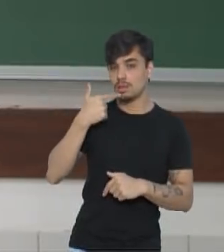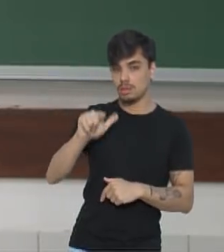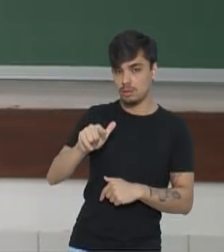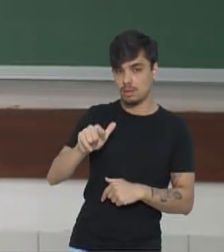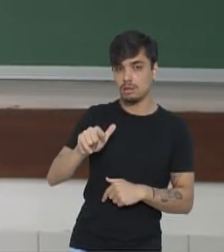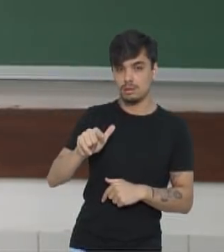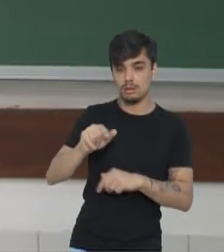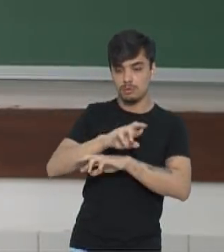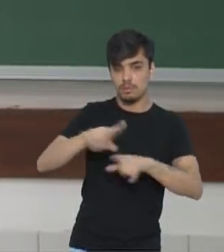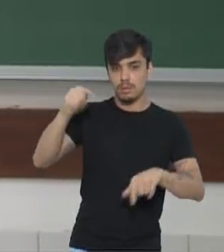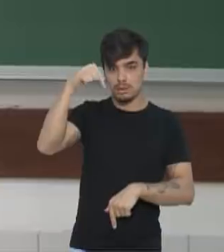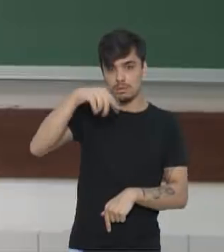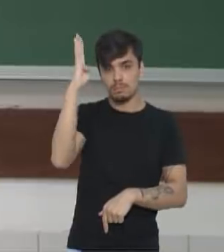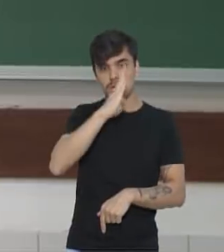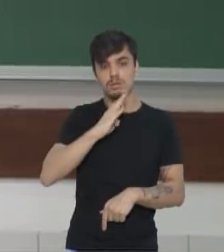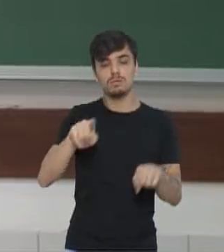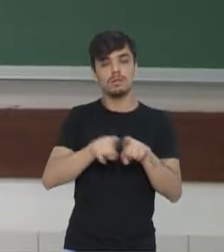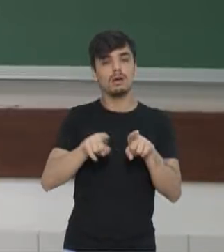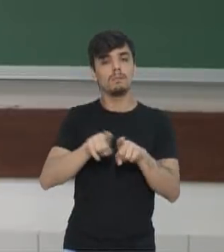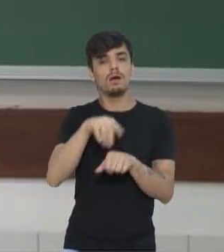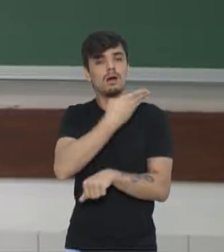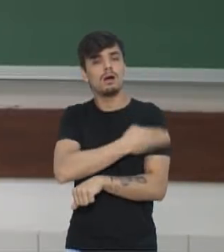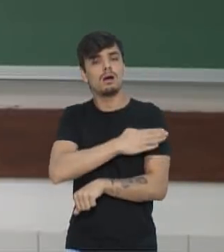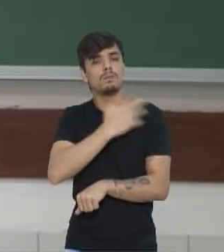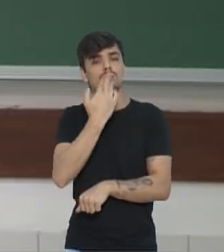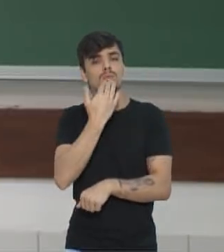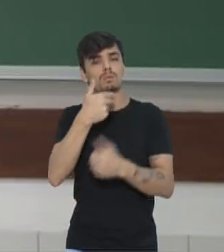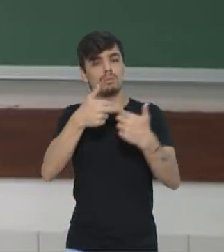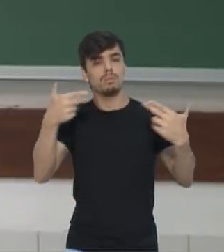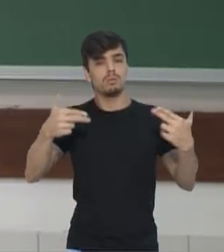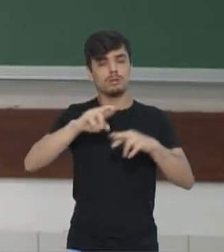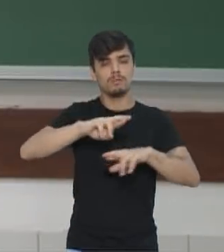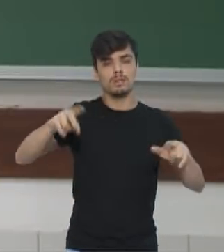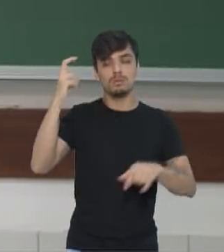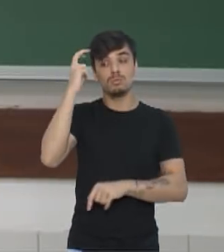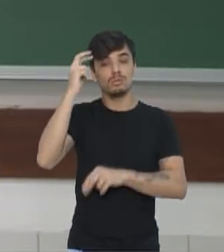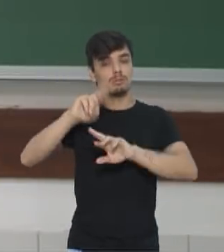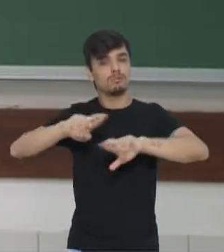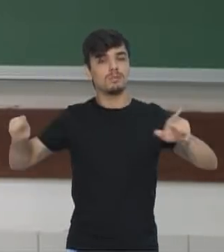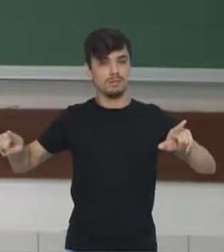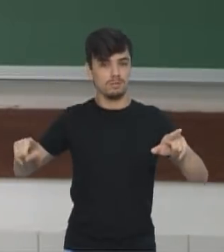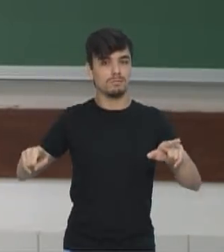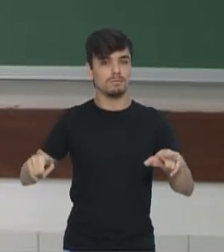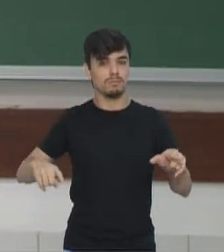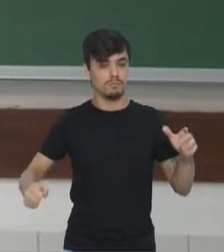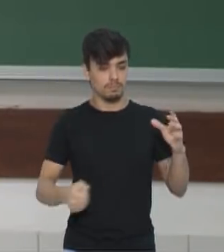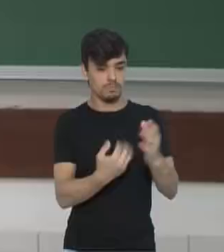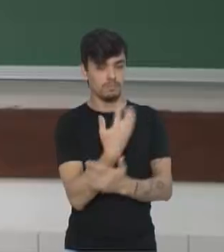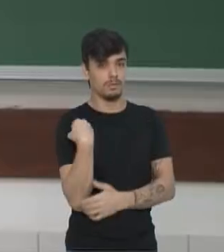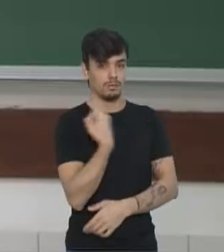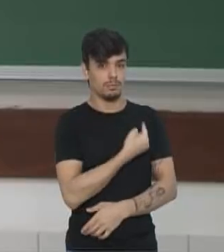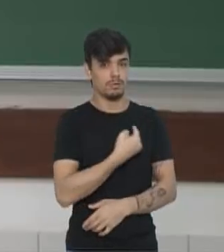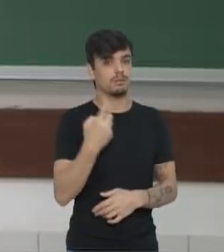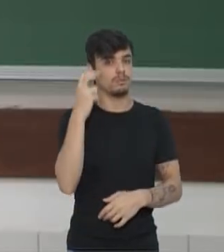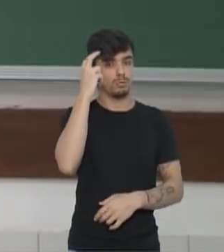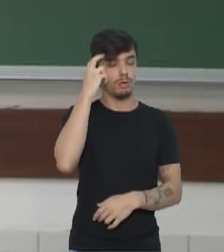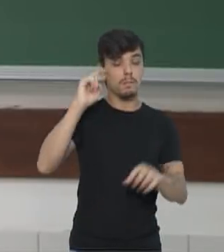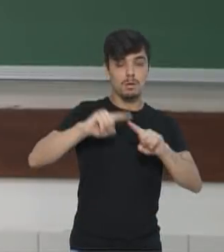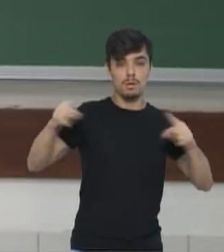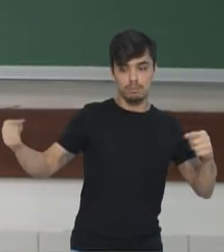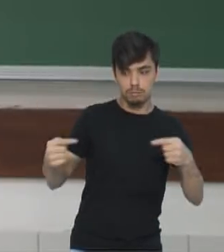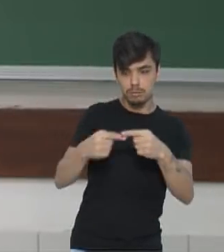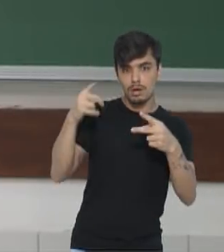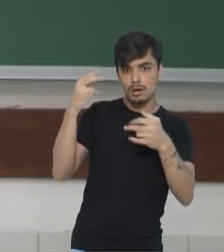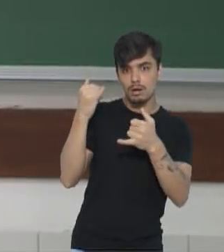hábitos alimentares diferentes, têm uma cultura diferente, que deu origem à nossa cultura, mas que não é igual à nossa